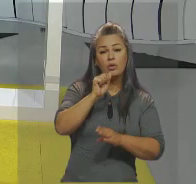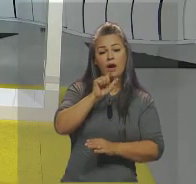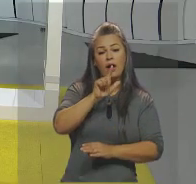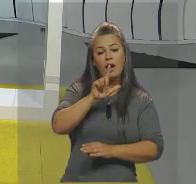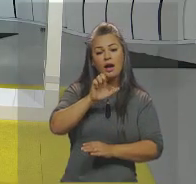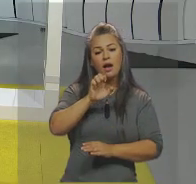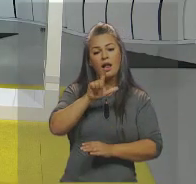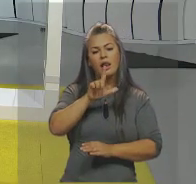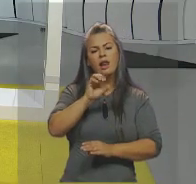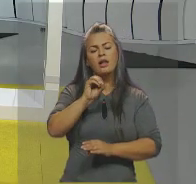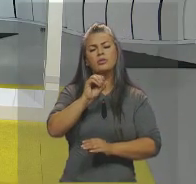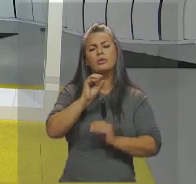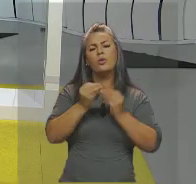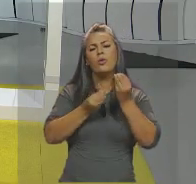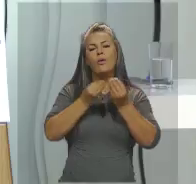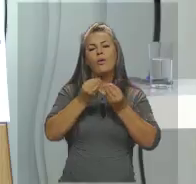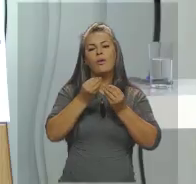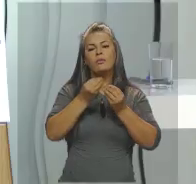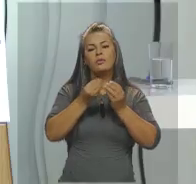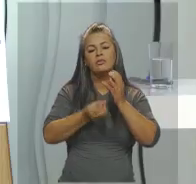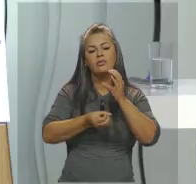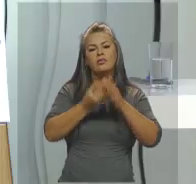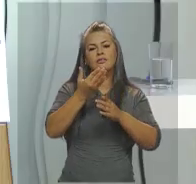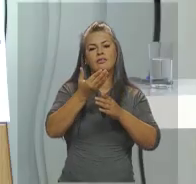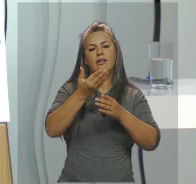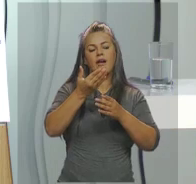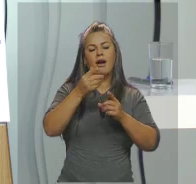formato? Esférico. Então, ó,